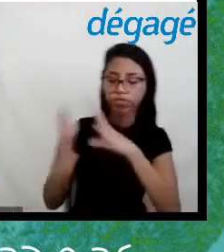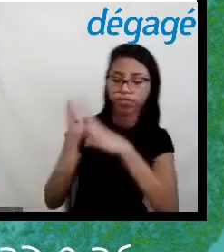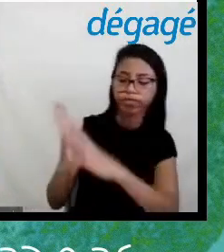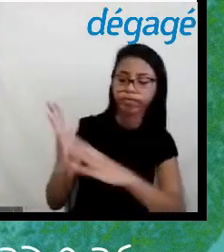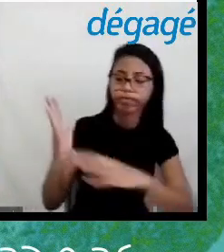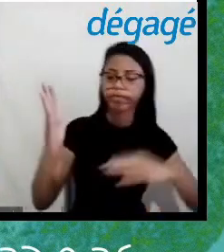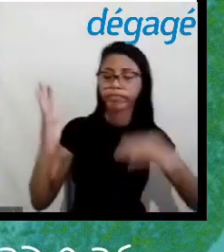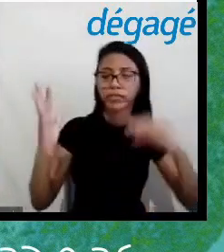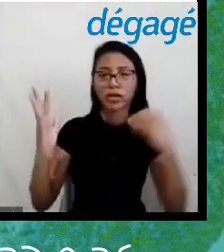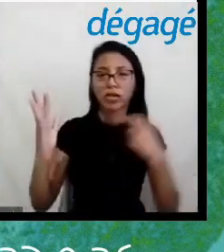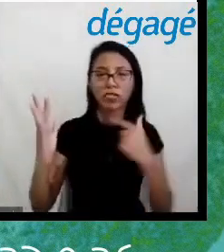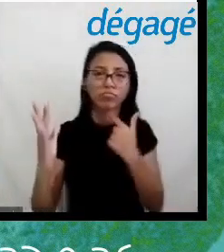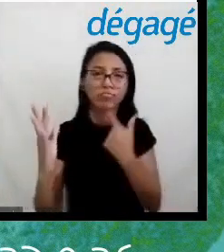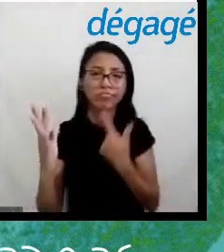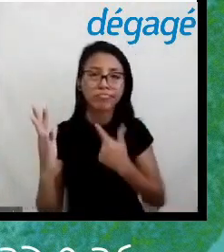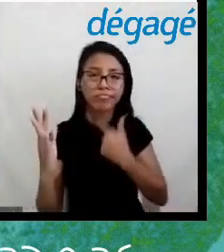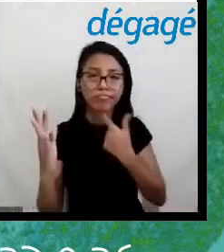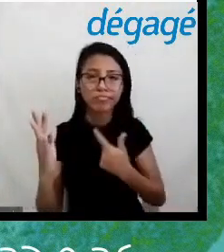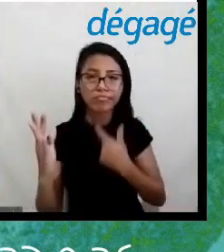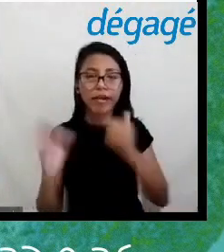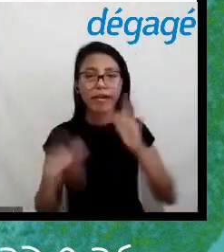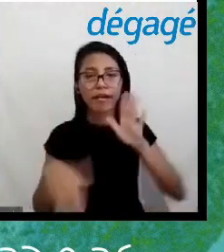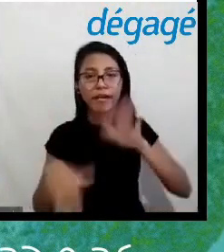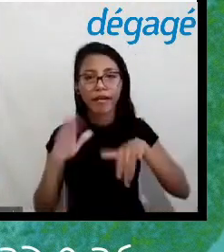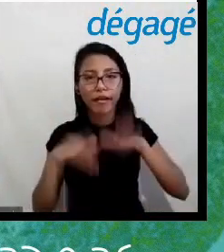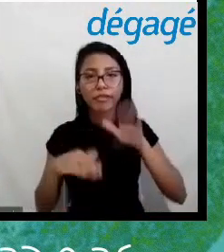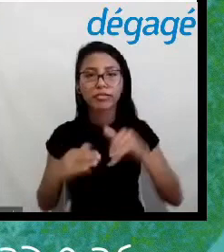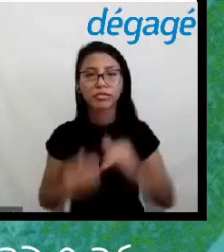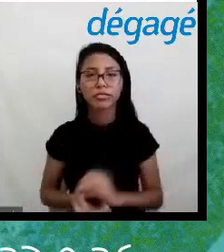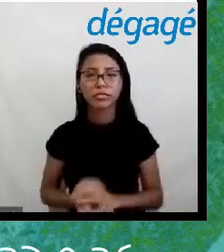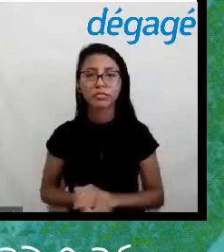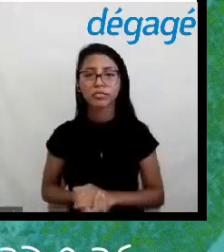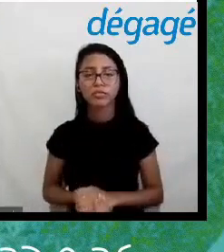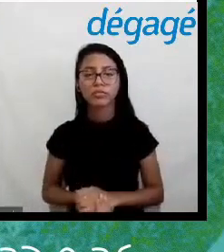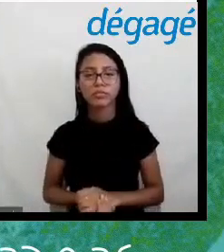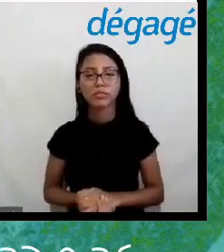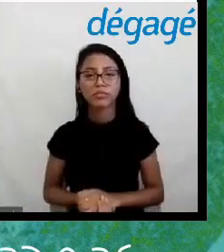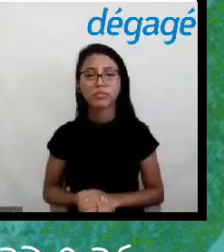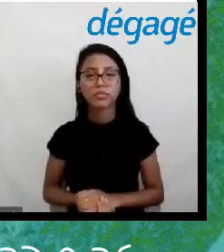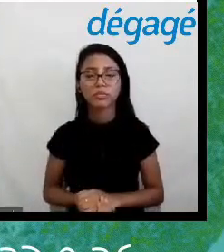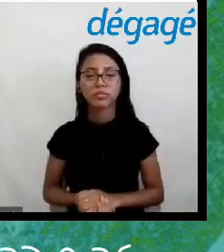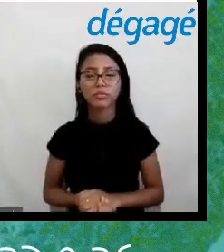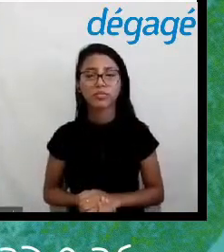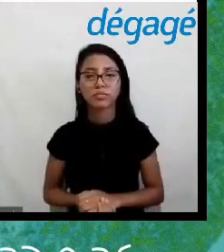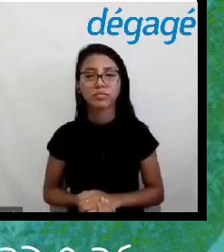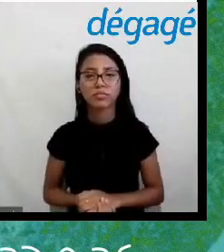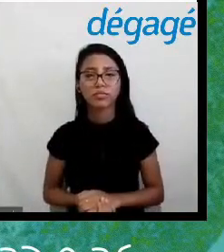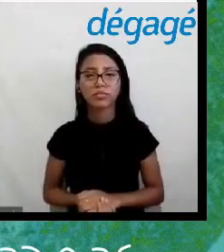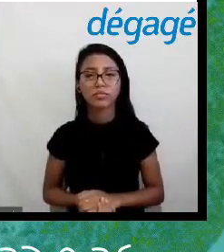termos de neurônios espelho e que seja uma interação satisfatória com isso.